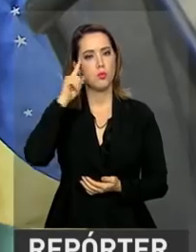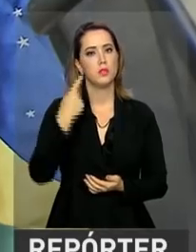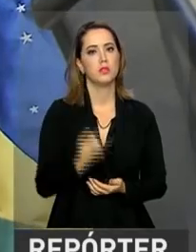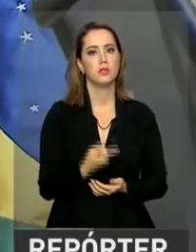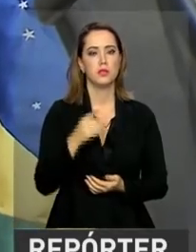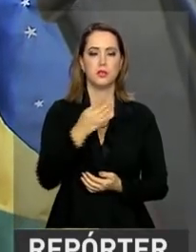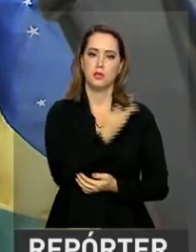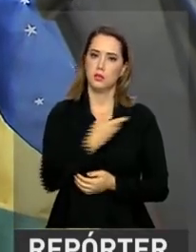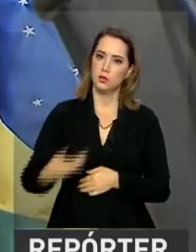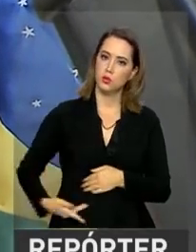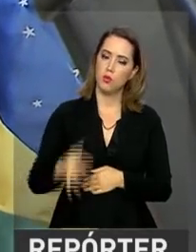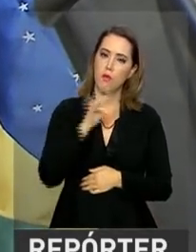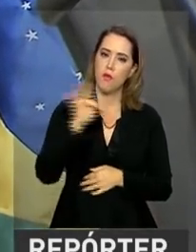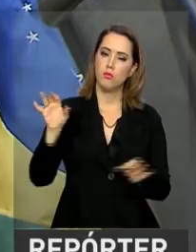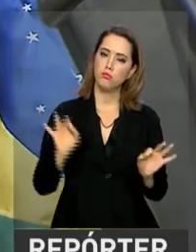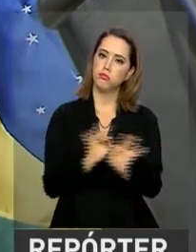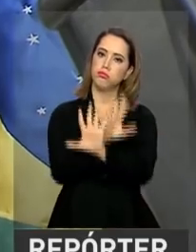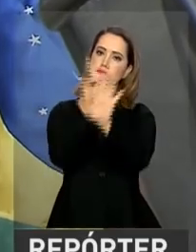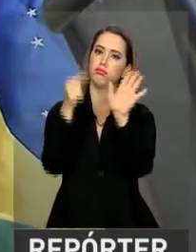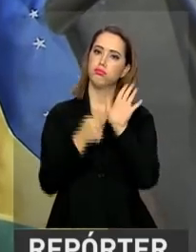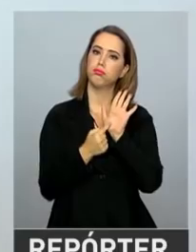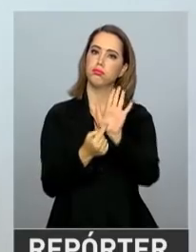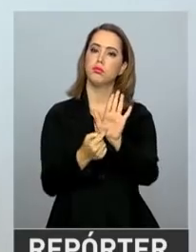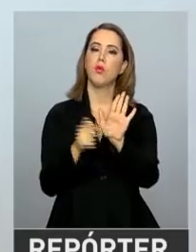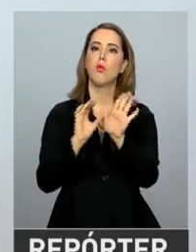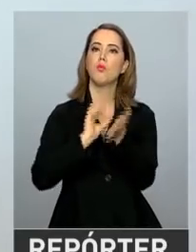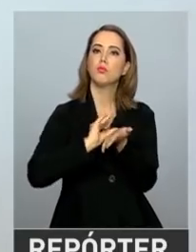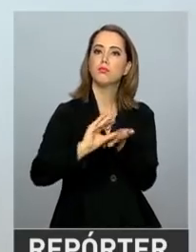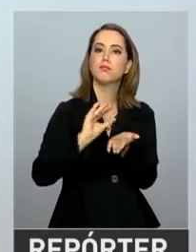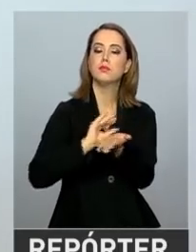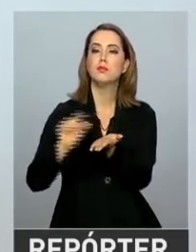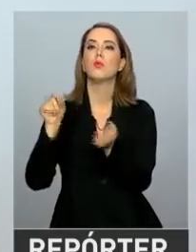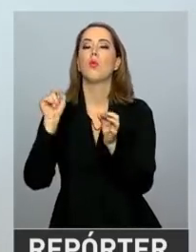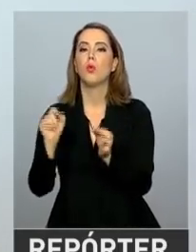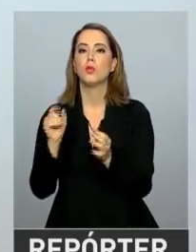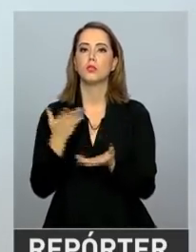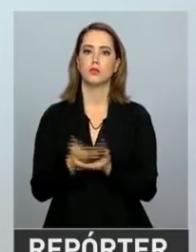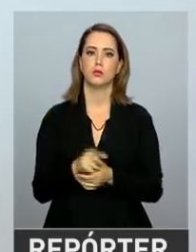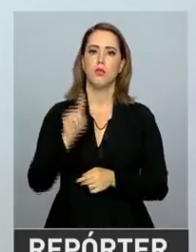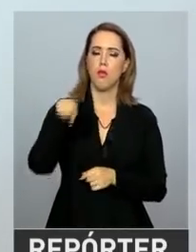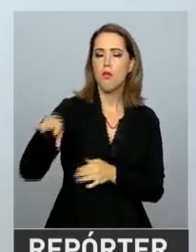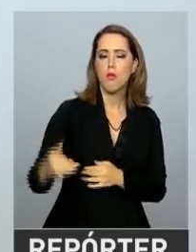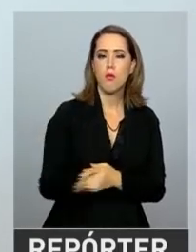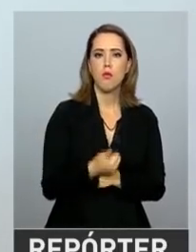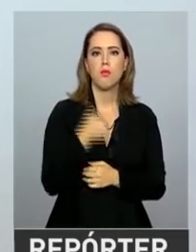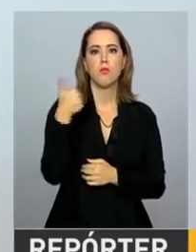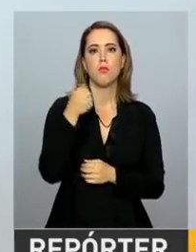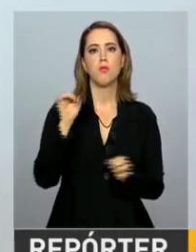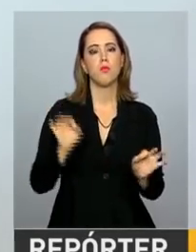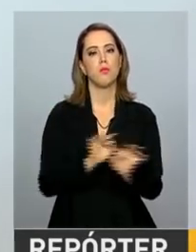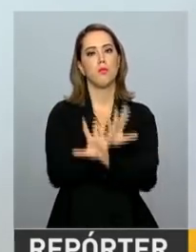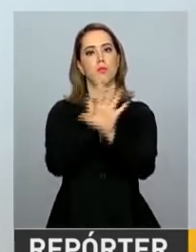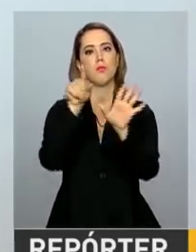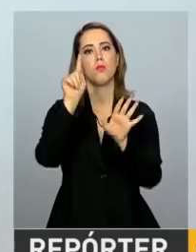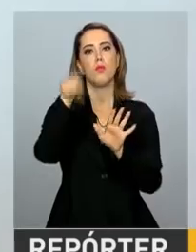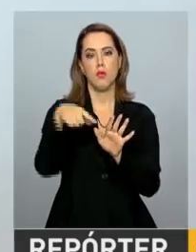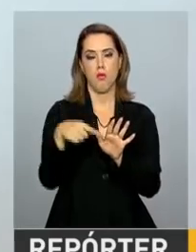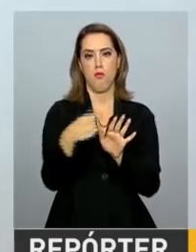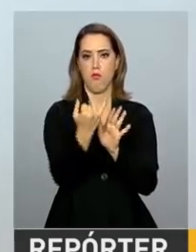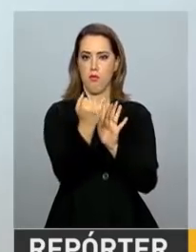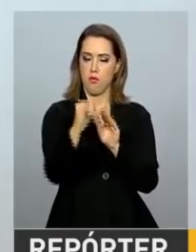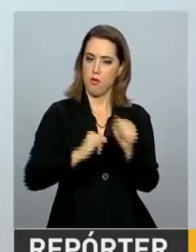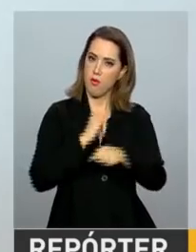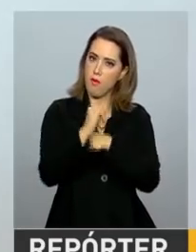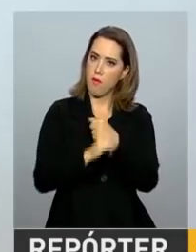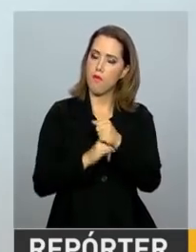federal de dar mais clareza aos gastos públicos. Ele traz uma maior transparência, uma informação quase em tempo real, porque